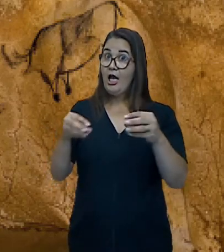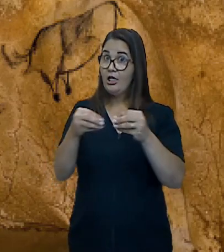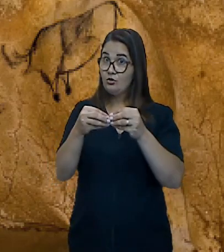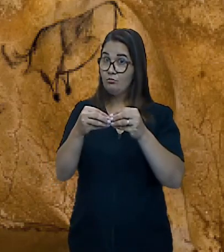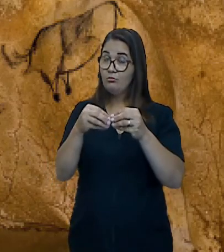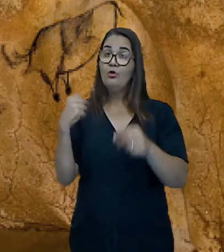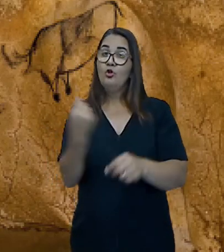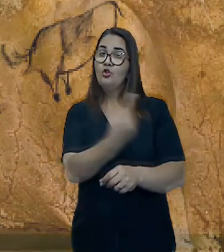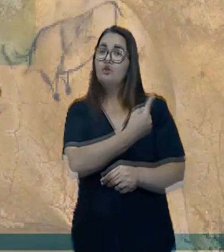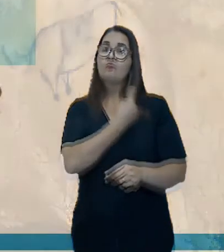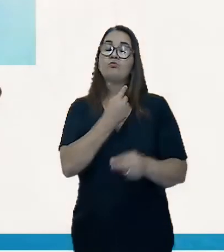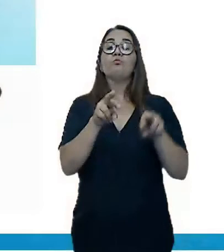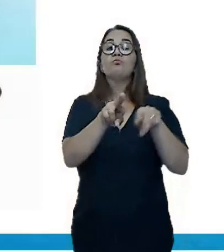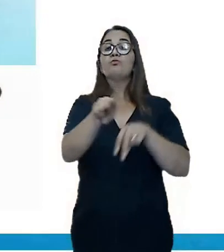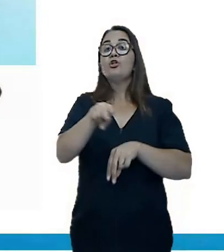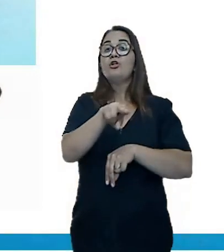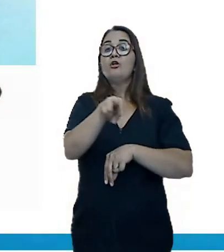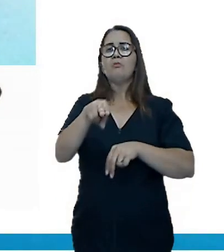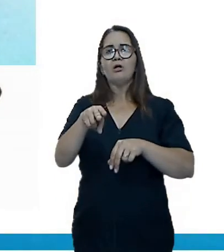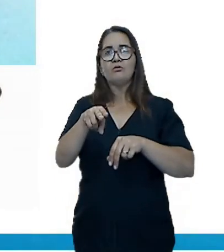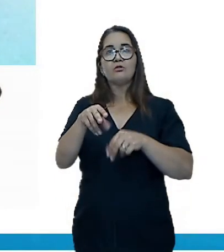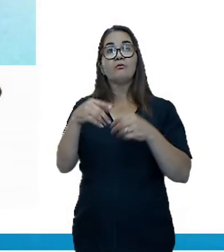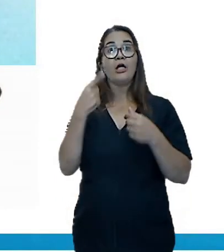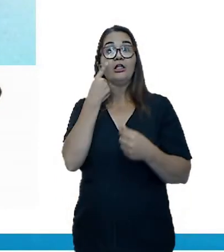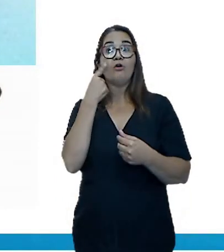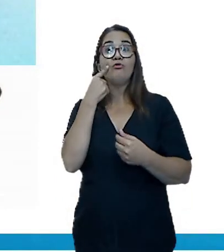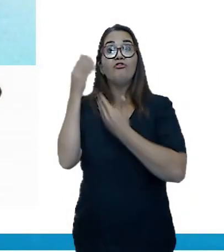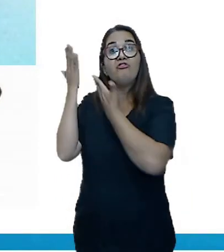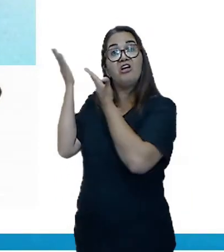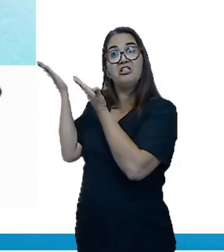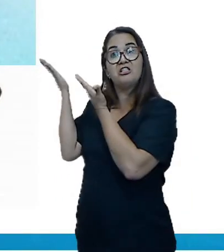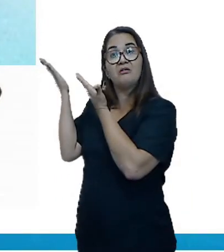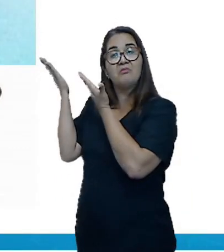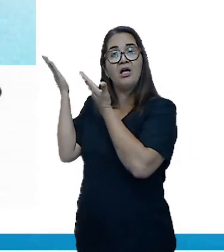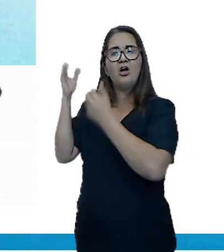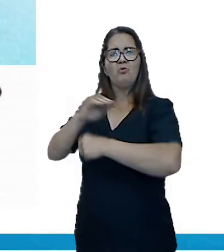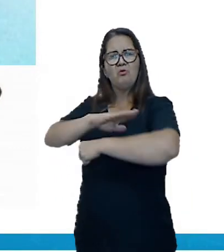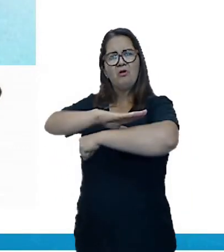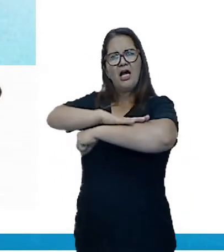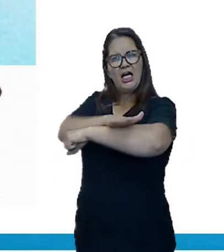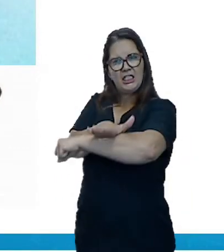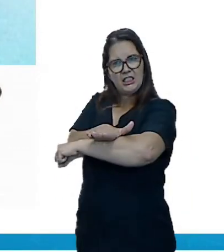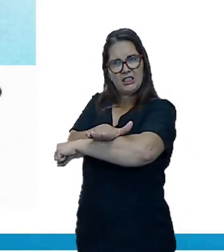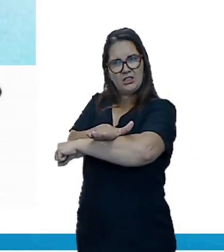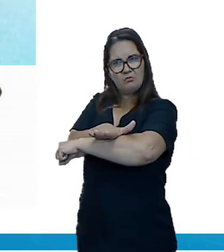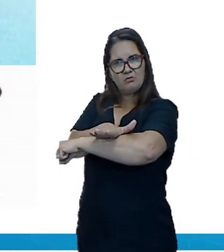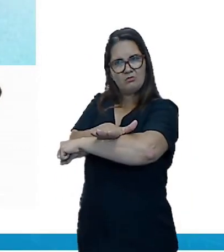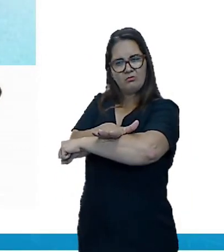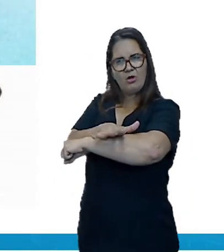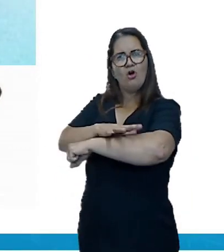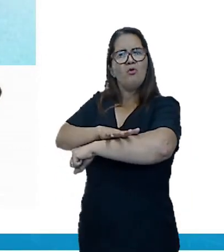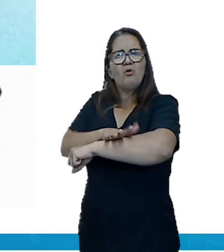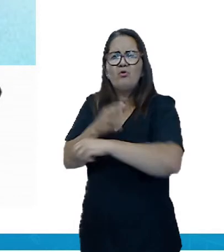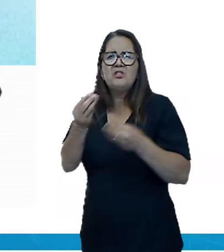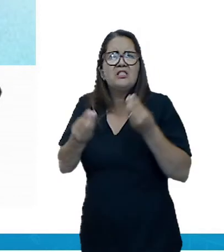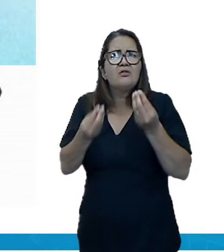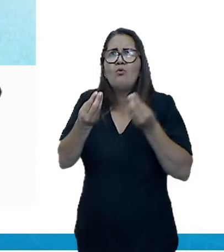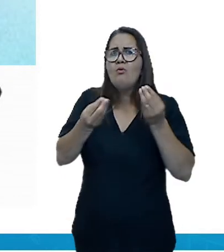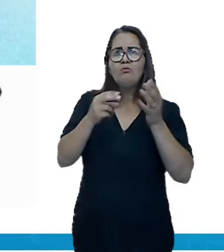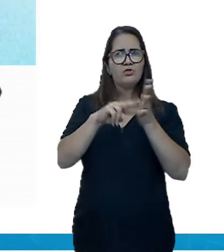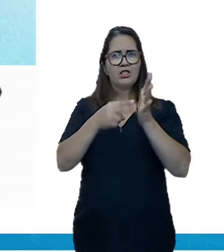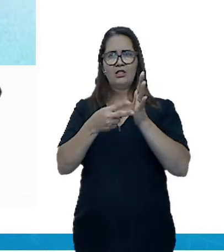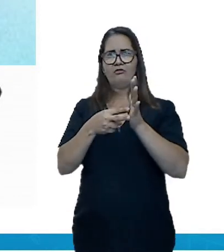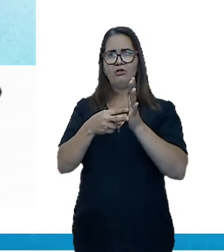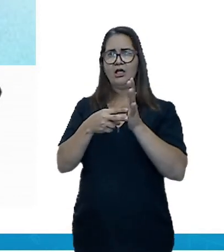racismo? Como nós vamos olhar para o nosso colega e apontar o